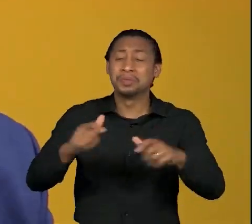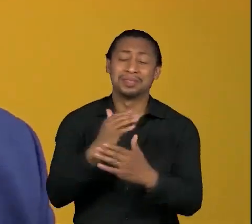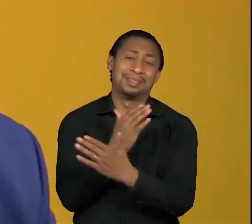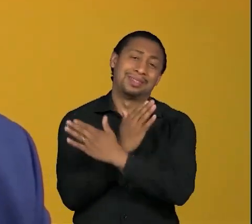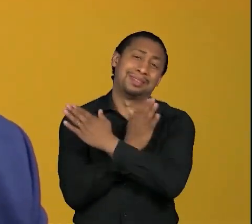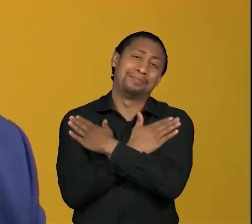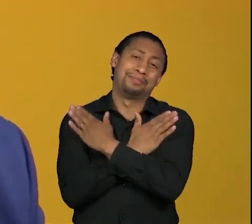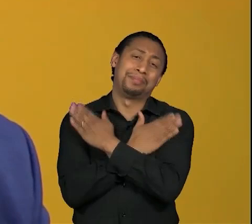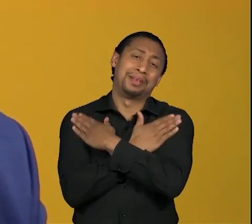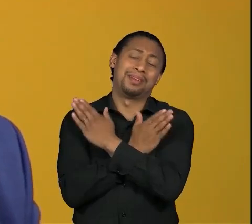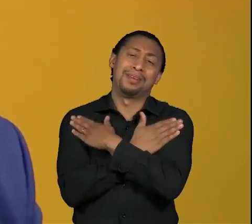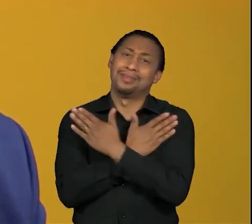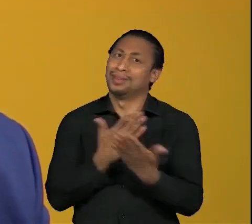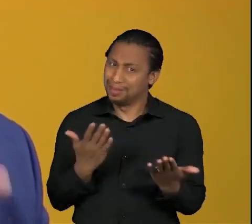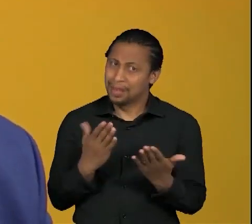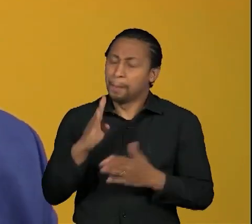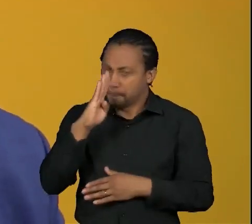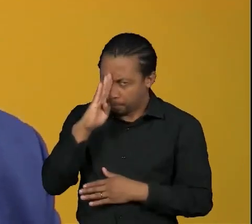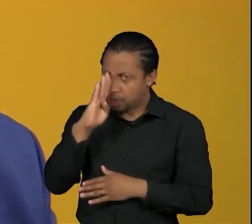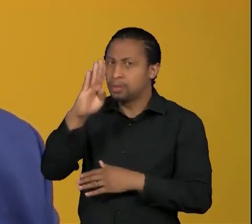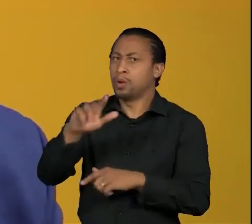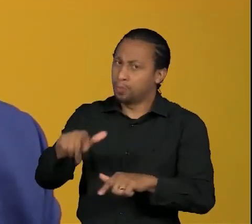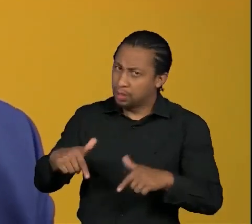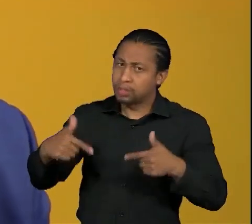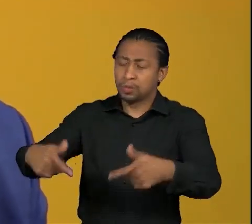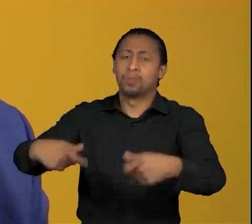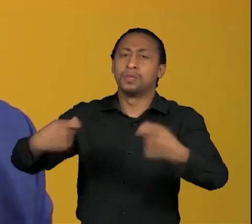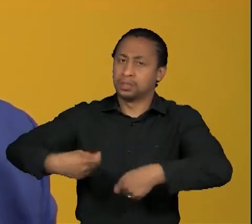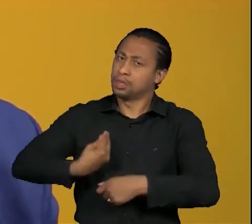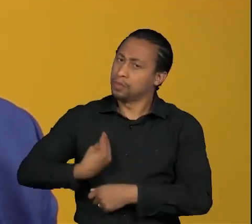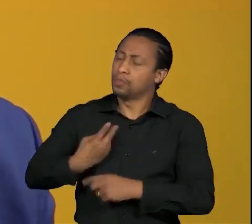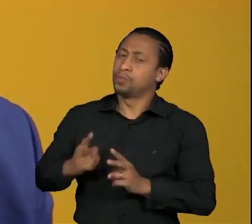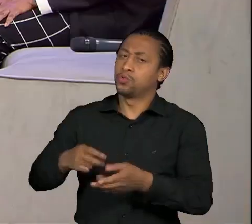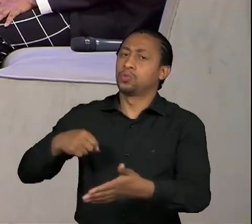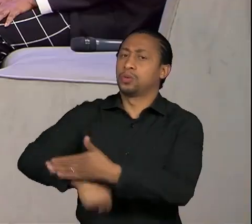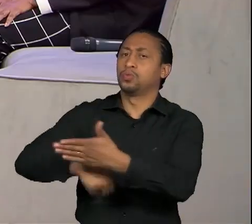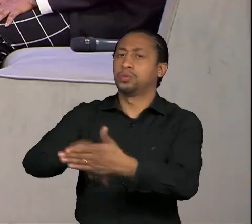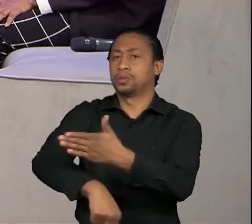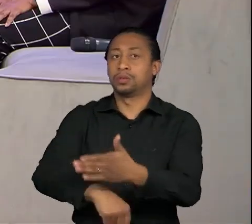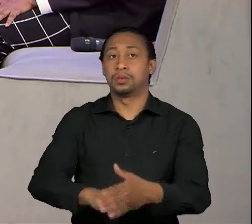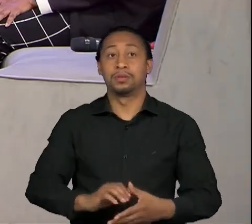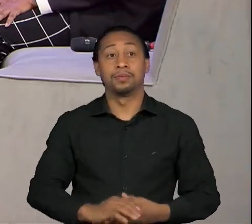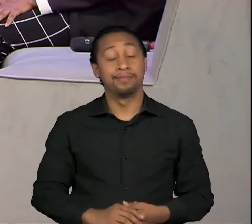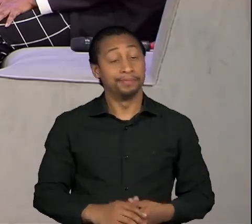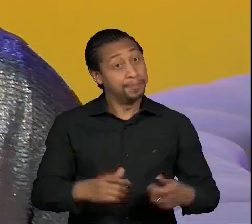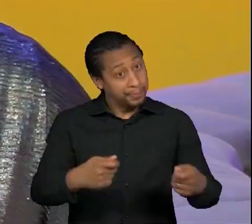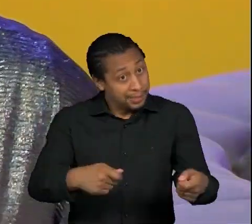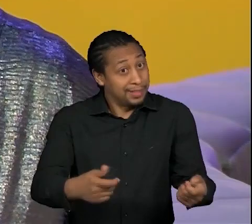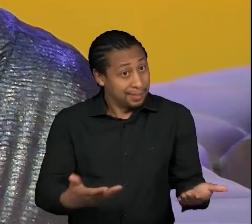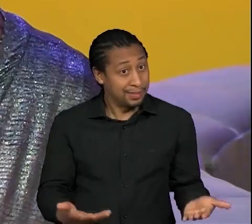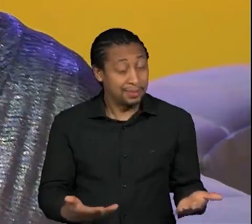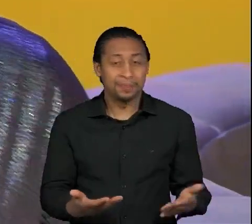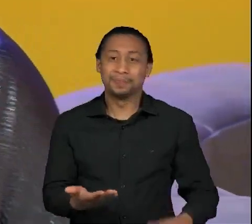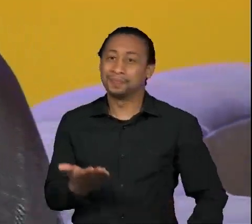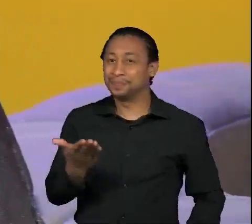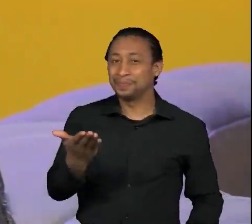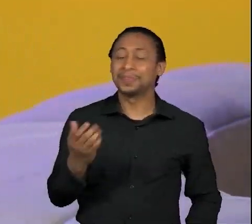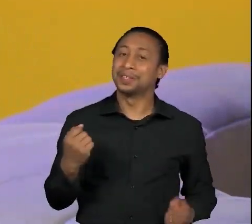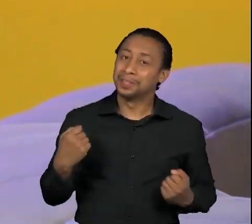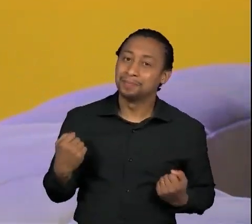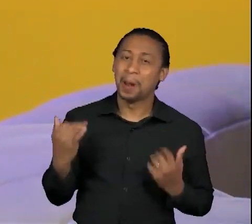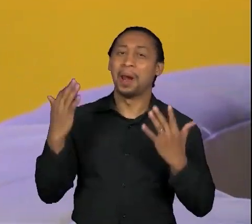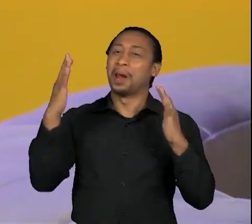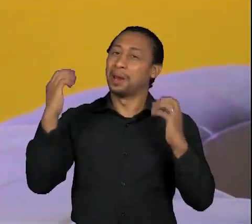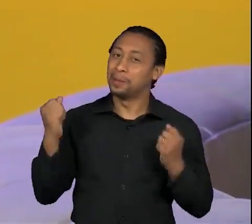ponto fundamental, é cuidar disso, porque a gente precisa estar vivo para continuar lutando. Precisa, né? E Dulce, a gente está aqui